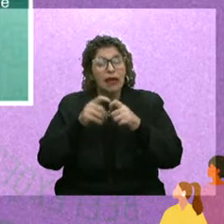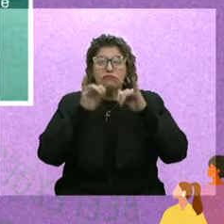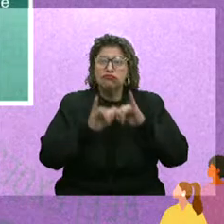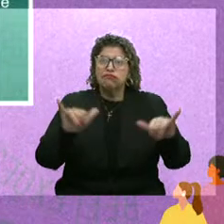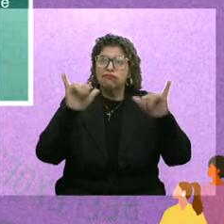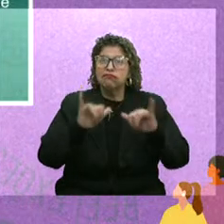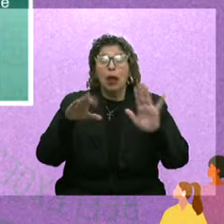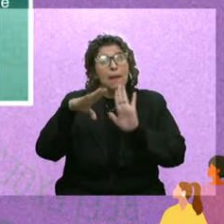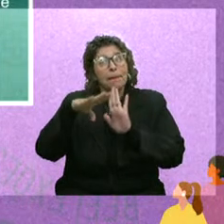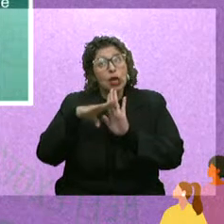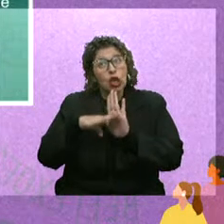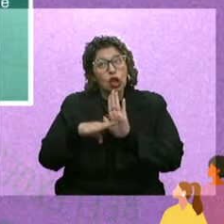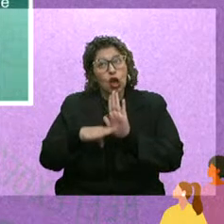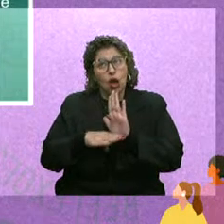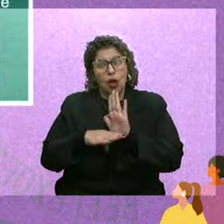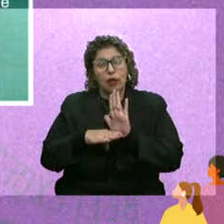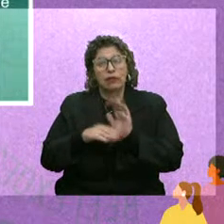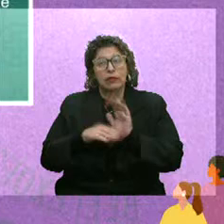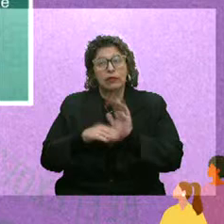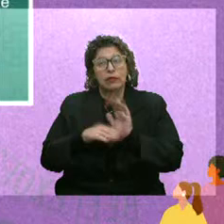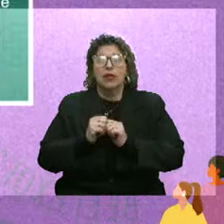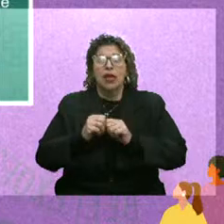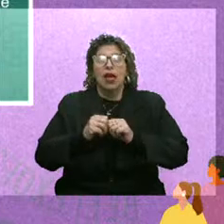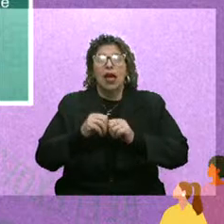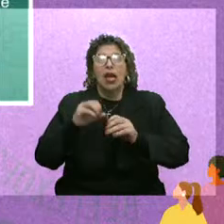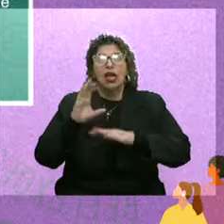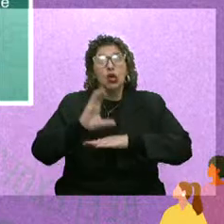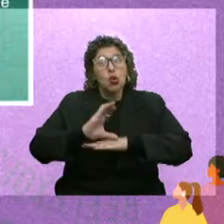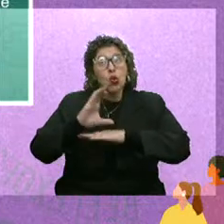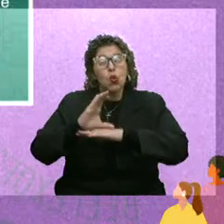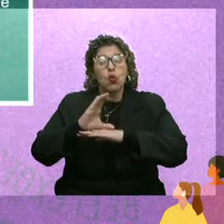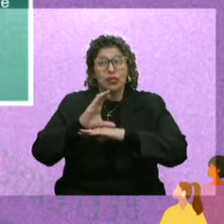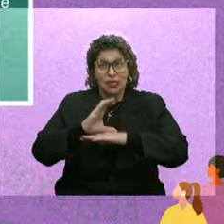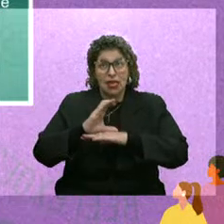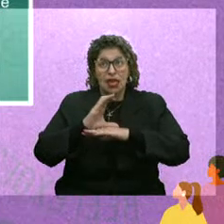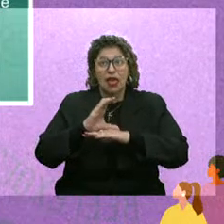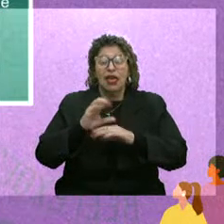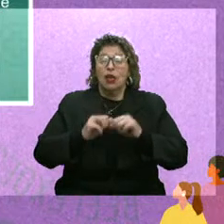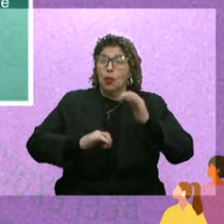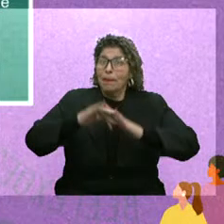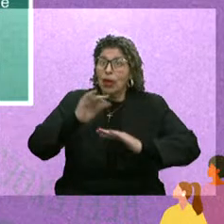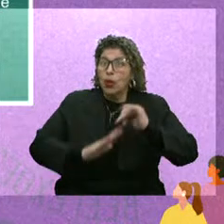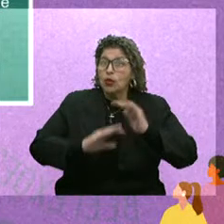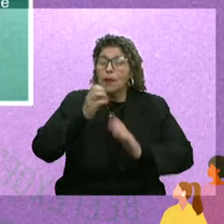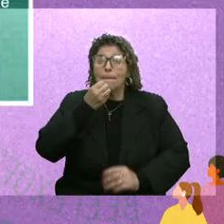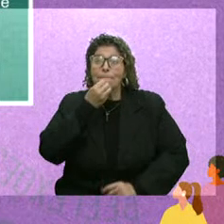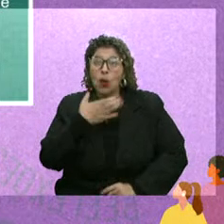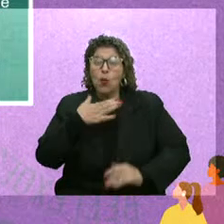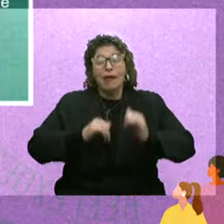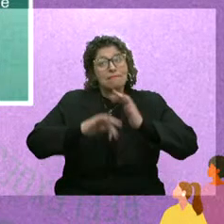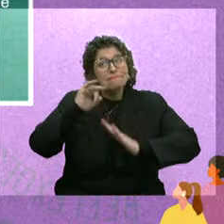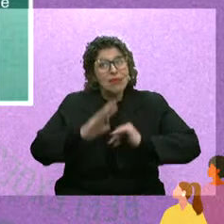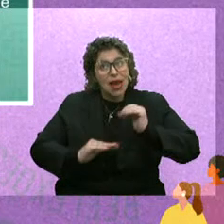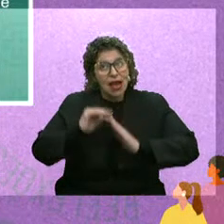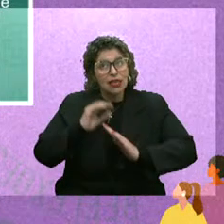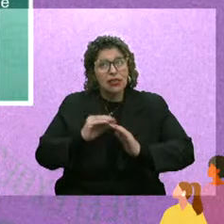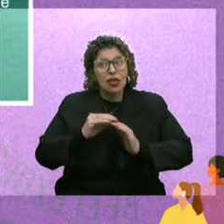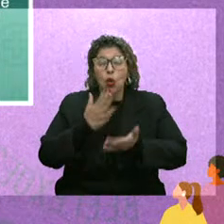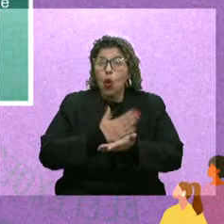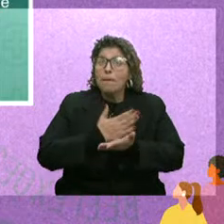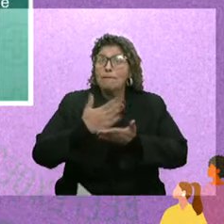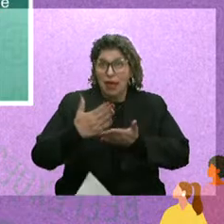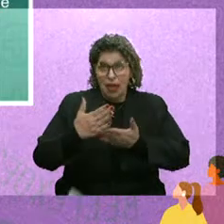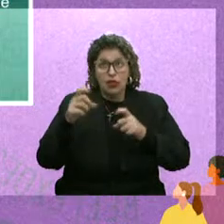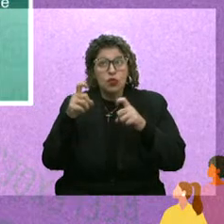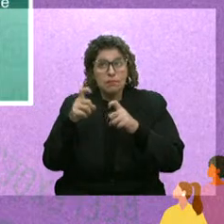dos protocolos. Aí o próprio conselho ajudar neste manual de boas práticas médicas, aonde começa o